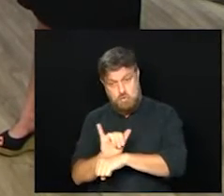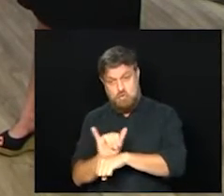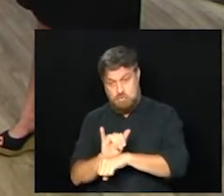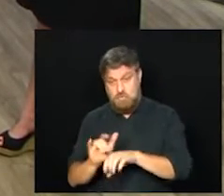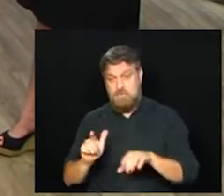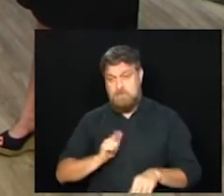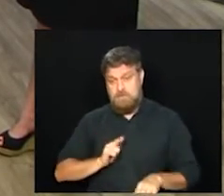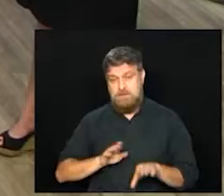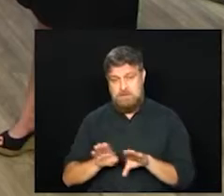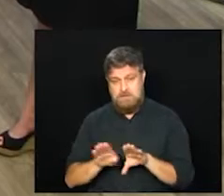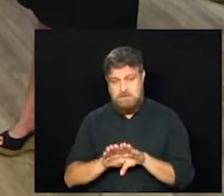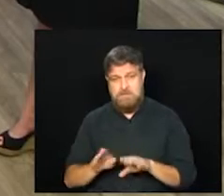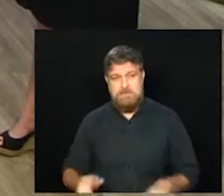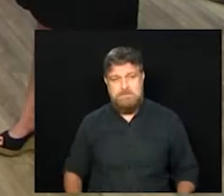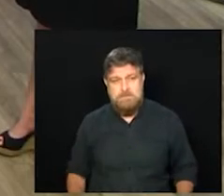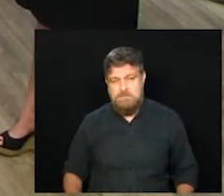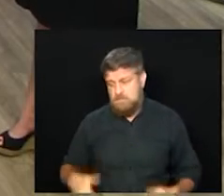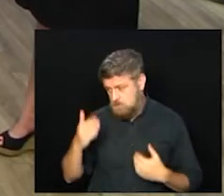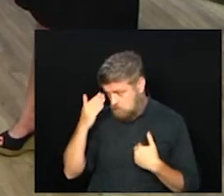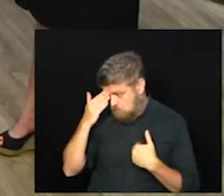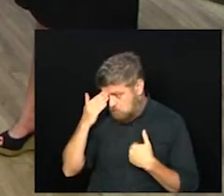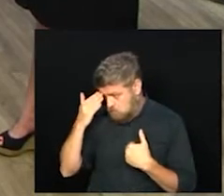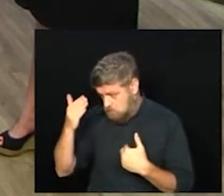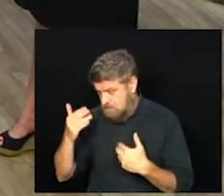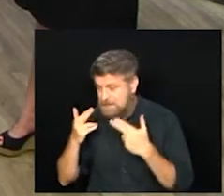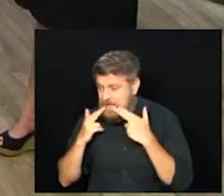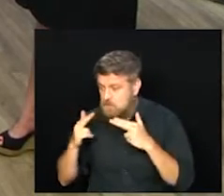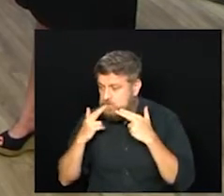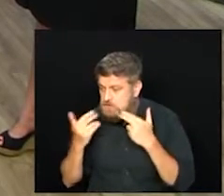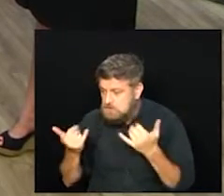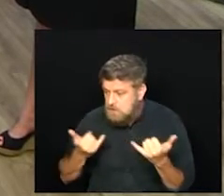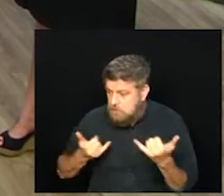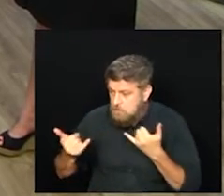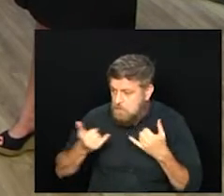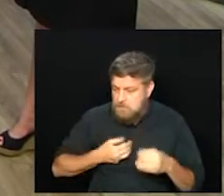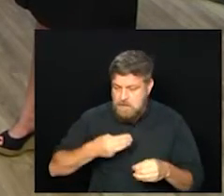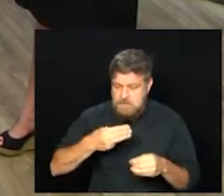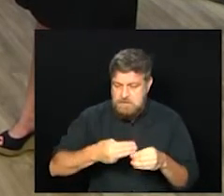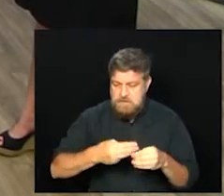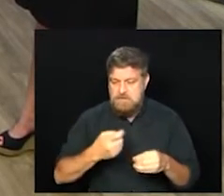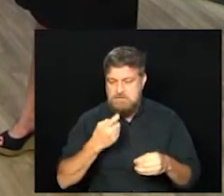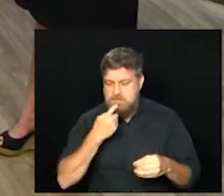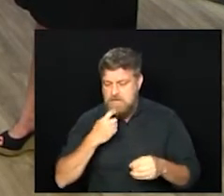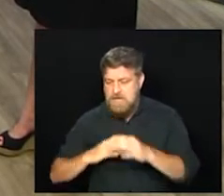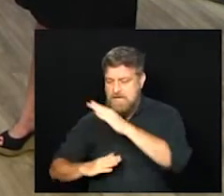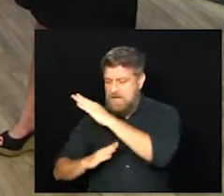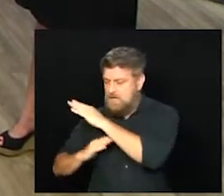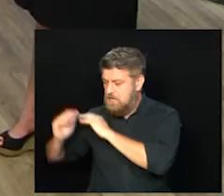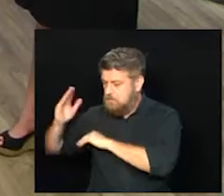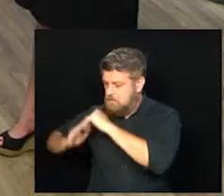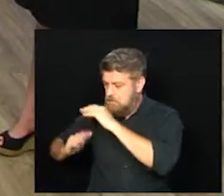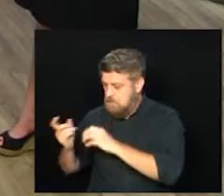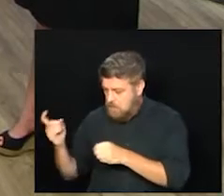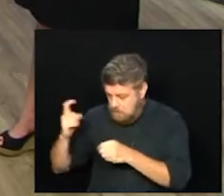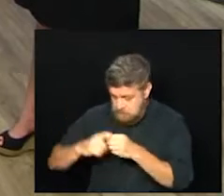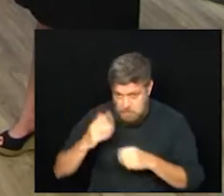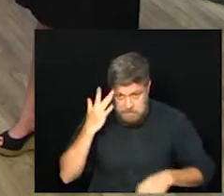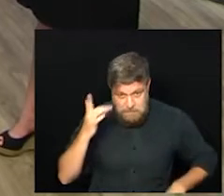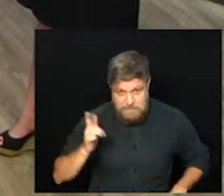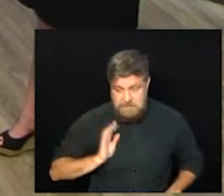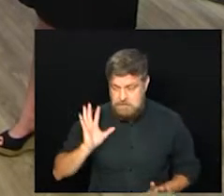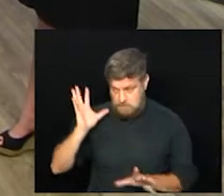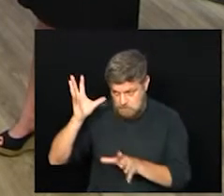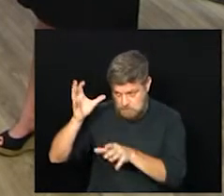Câmara Campinas. Mina Abreu, muito obrigado pelas notícias da metrópole, pelas notícias do Legislativo. Volta amanhã contando tudo